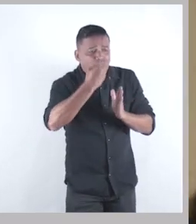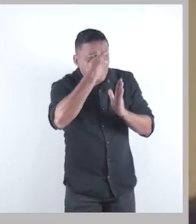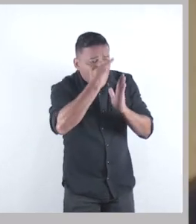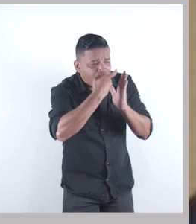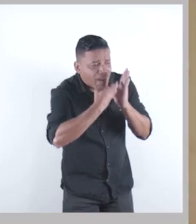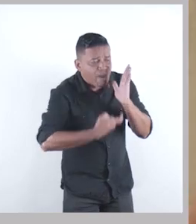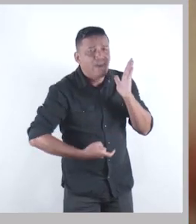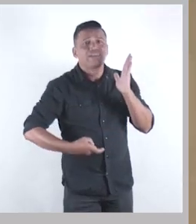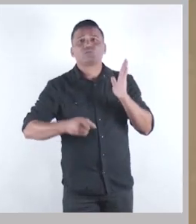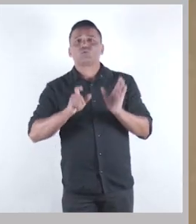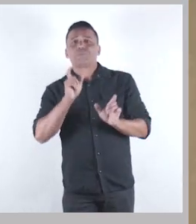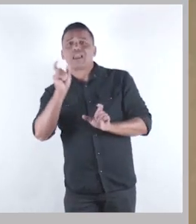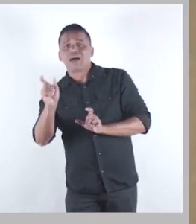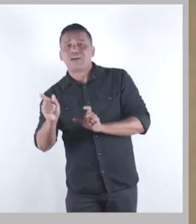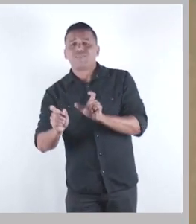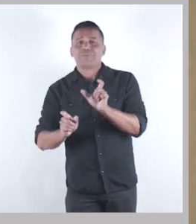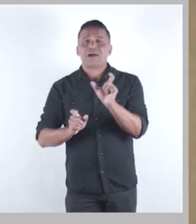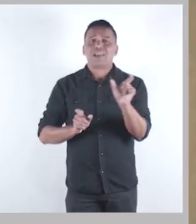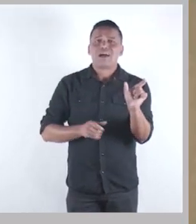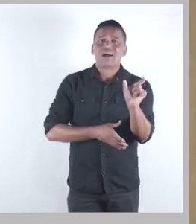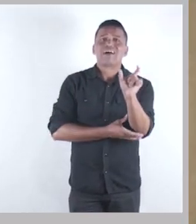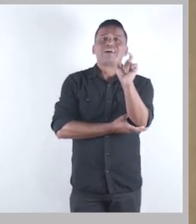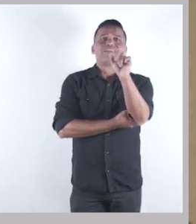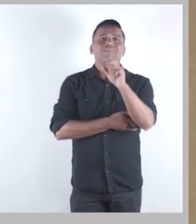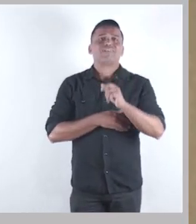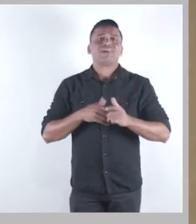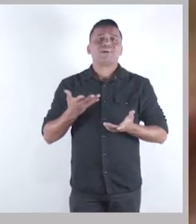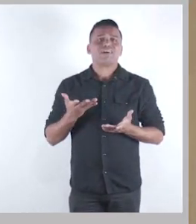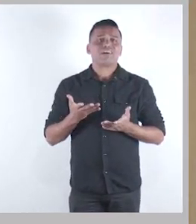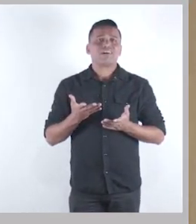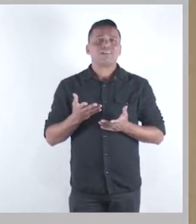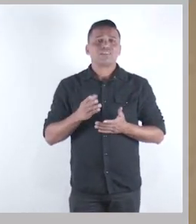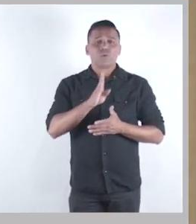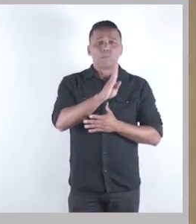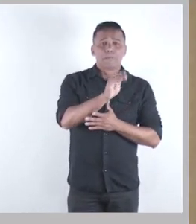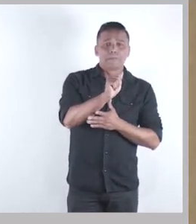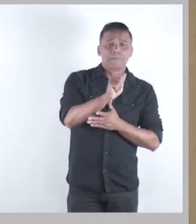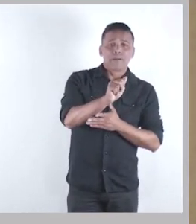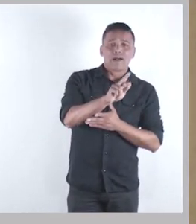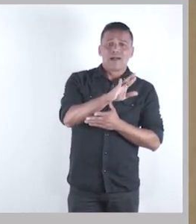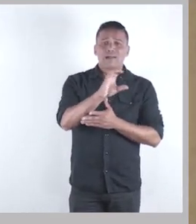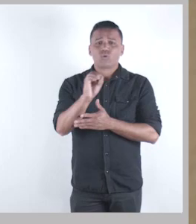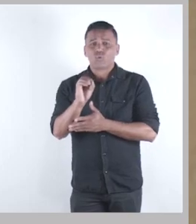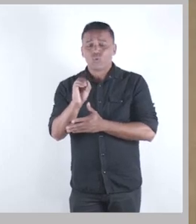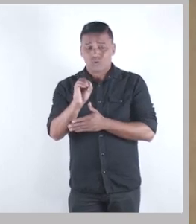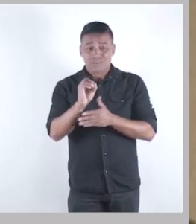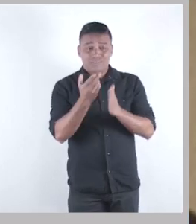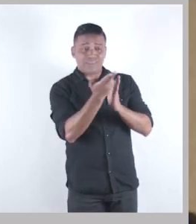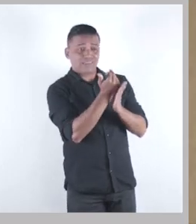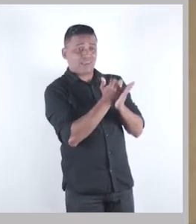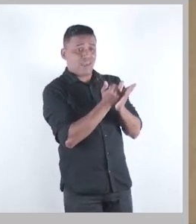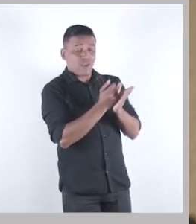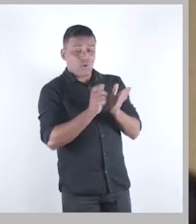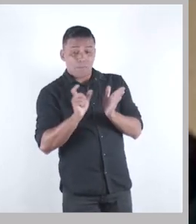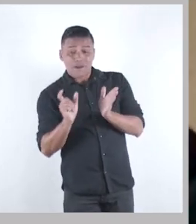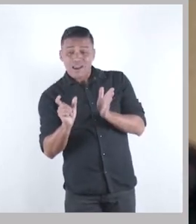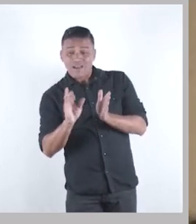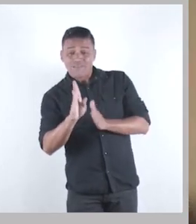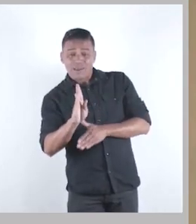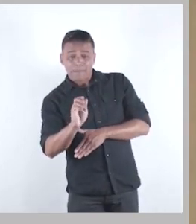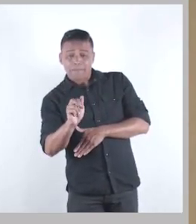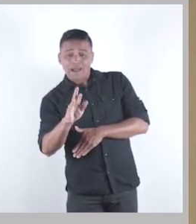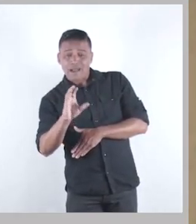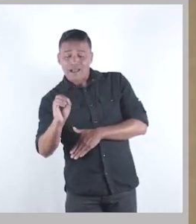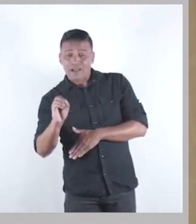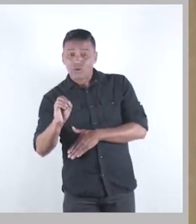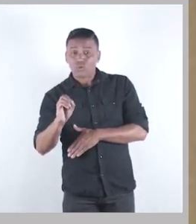leitura, ler uma palavra, colocam o desenho de um barco, a fotografia de um barco e ao lado a palavra barco, enfim, uma